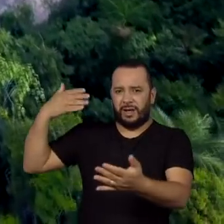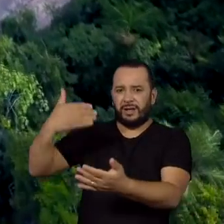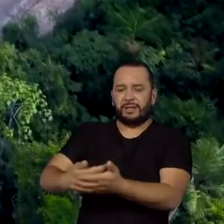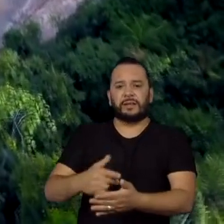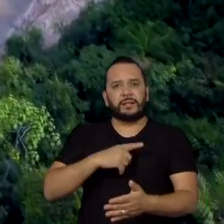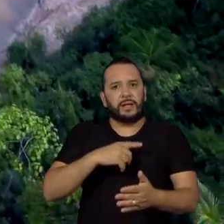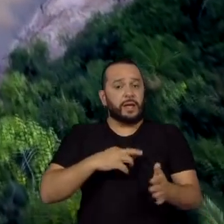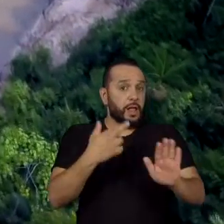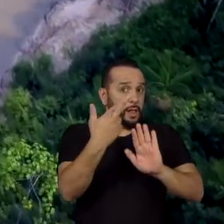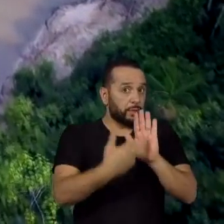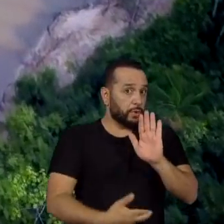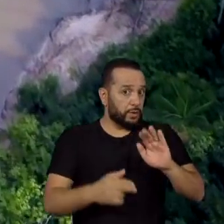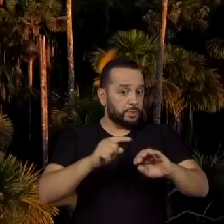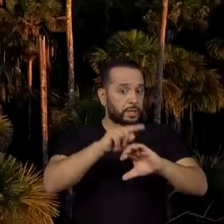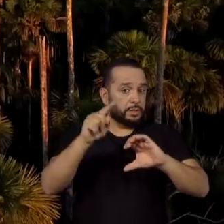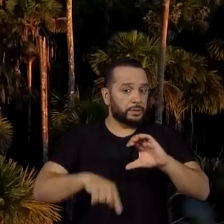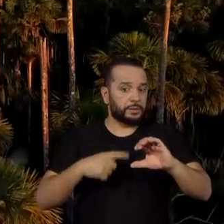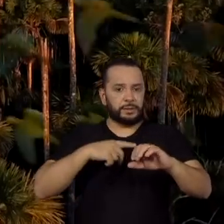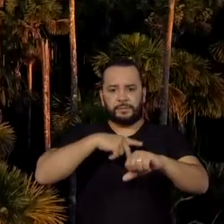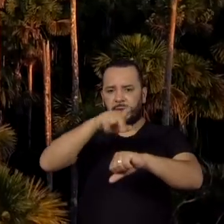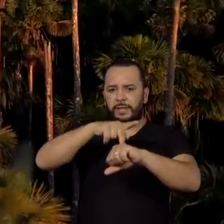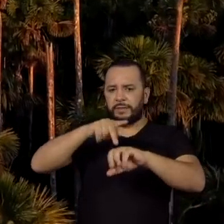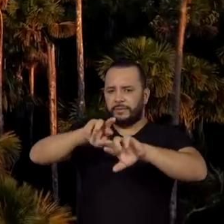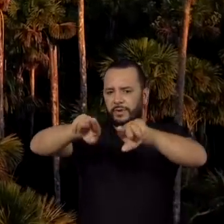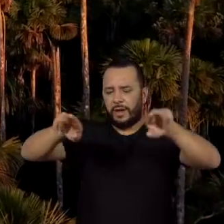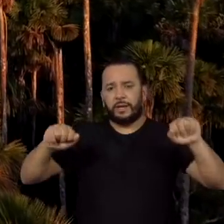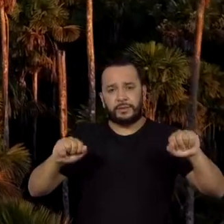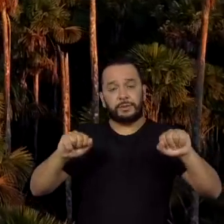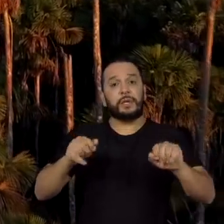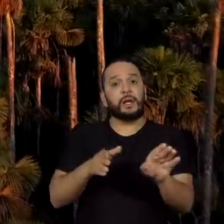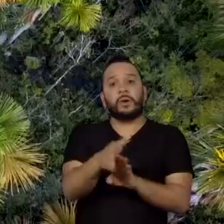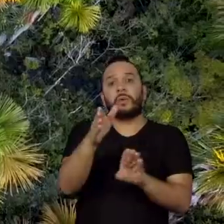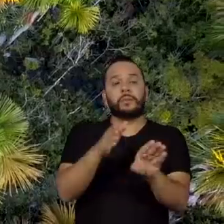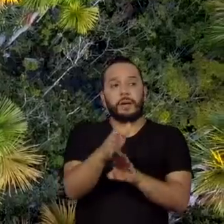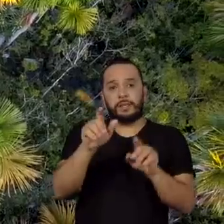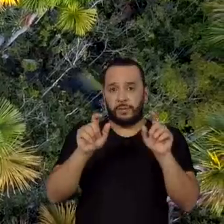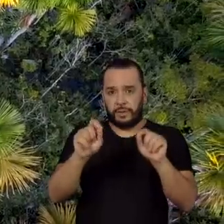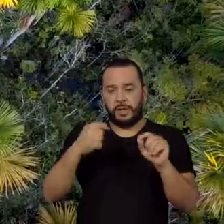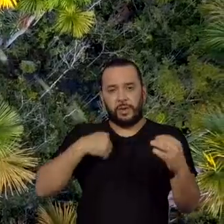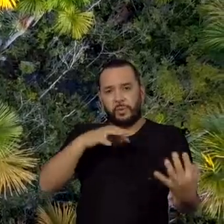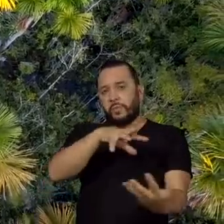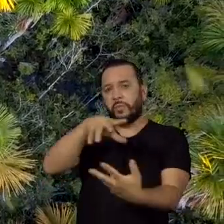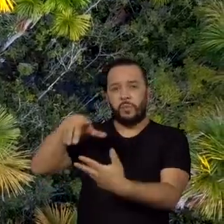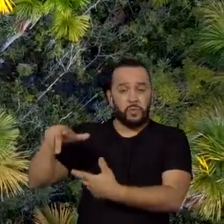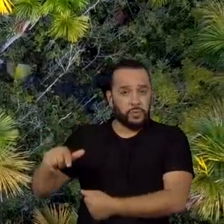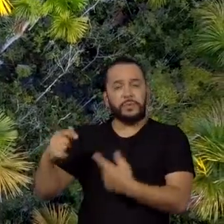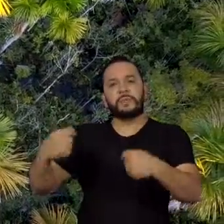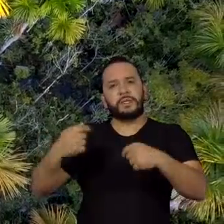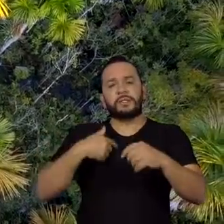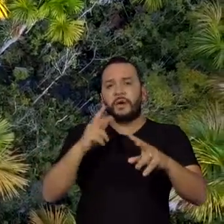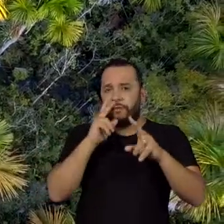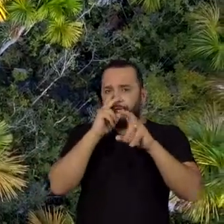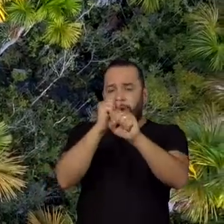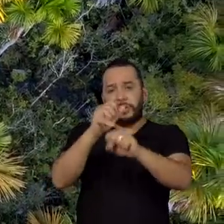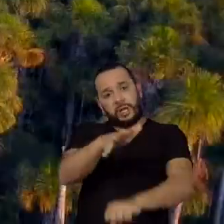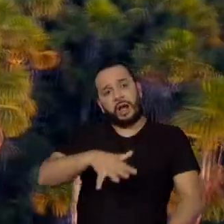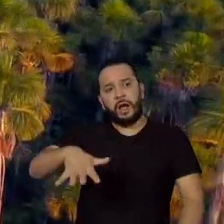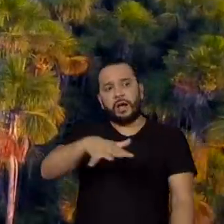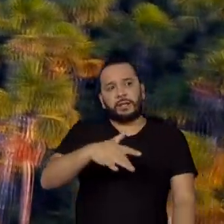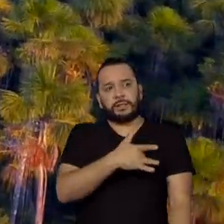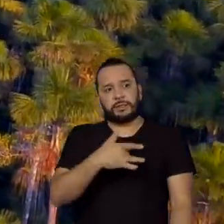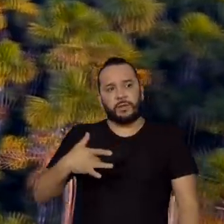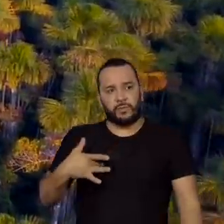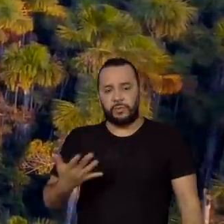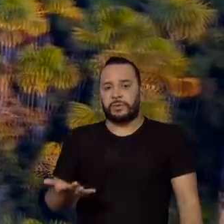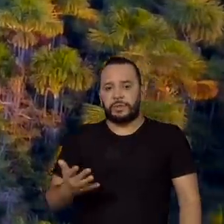Relatório produzido por cientistas de vários países recomenda que o mundo fortaleça os sistemas de saúde, mude